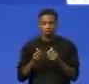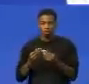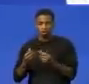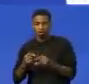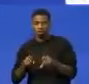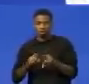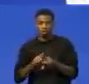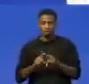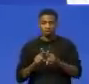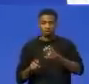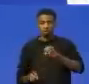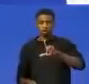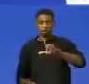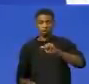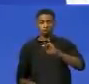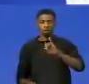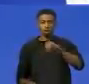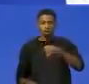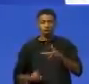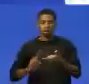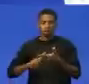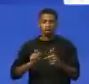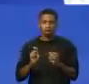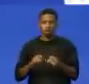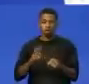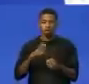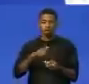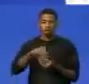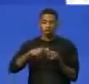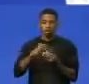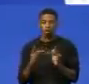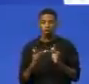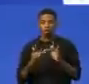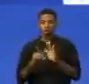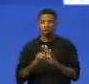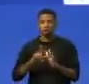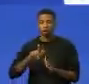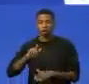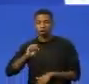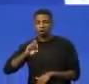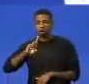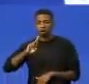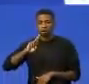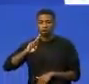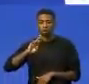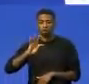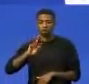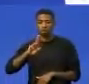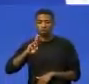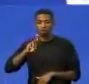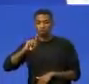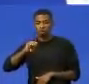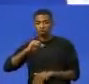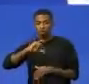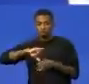substâncias voláteis, lipofílicas, afinidade por gordura, baixa massa molecular,